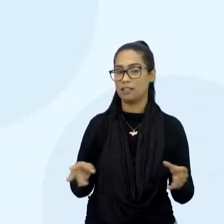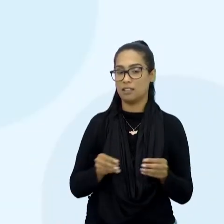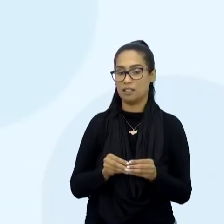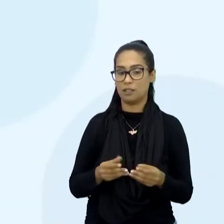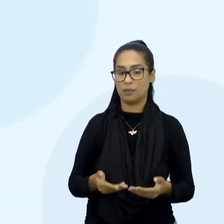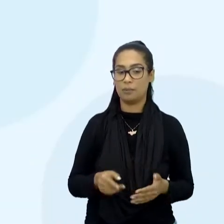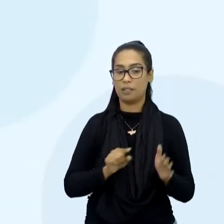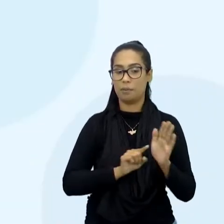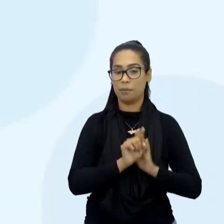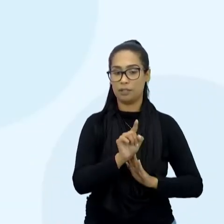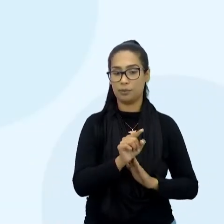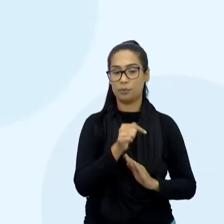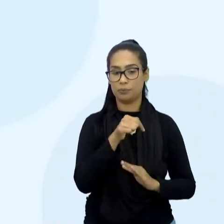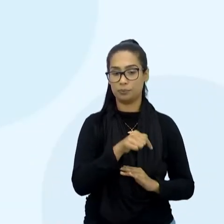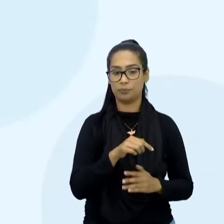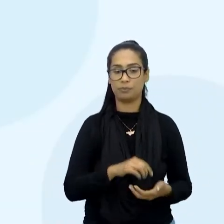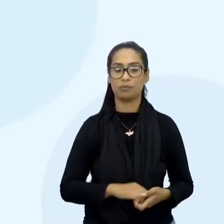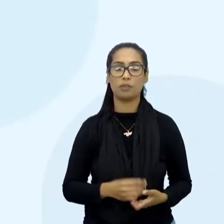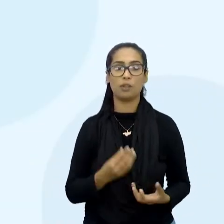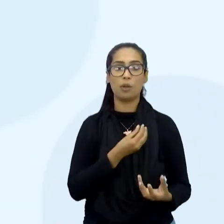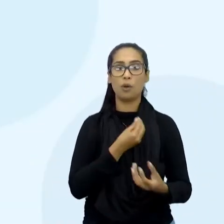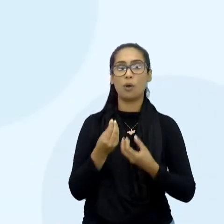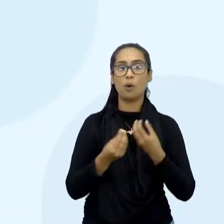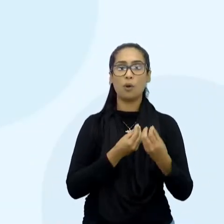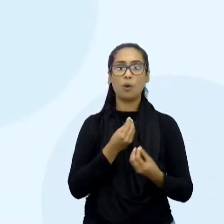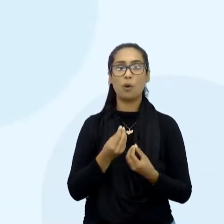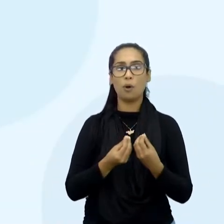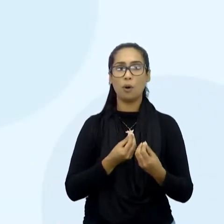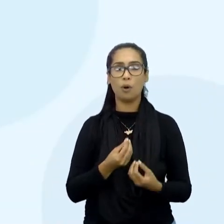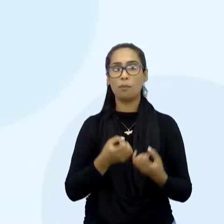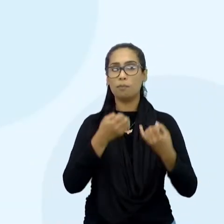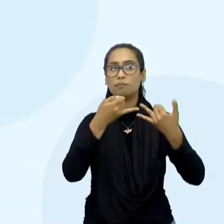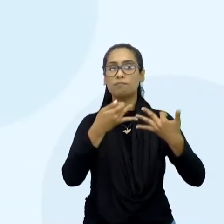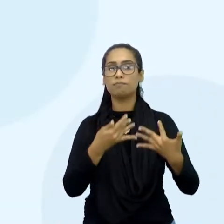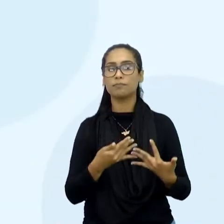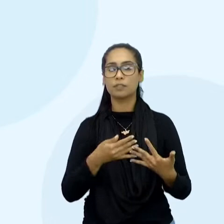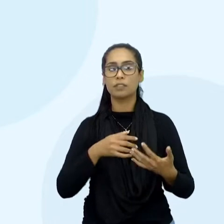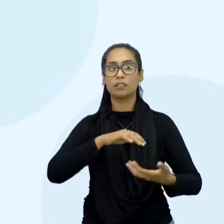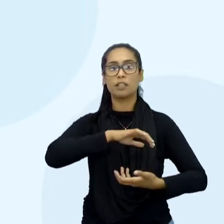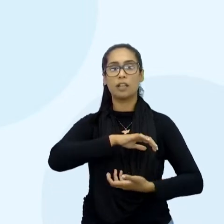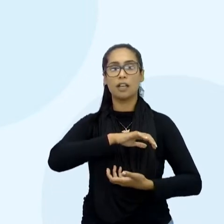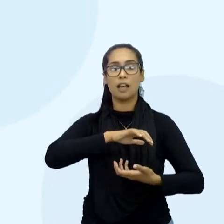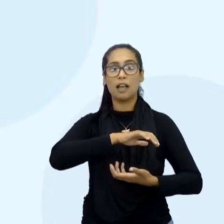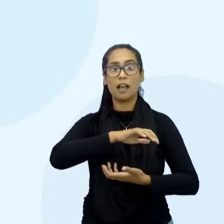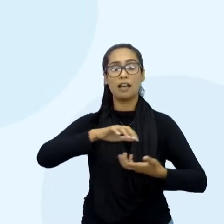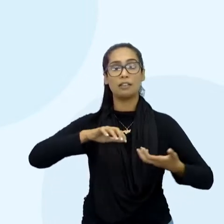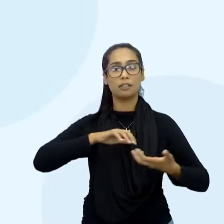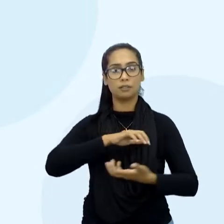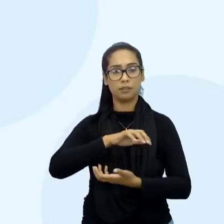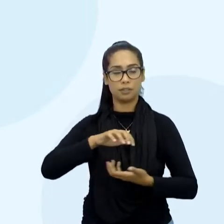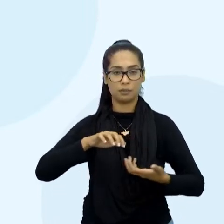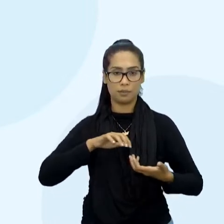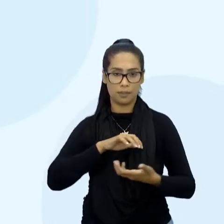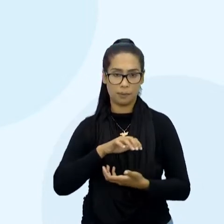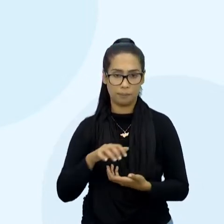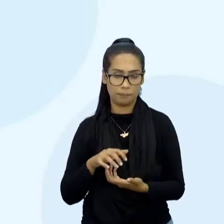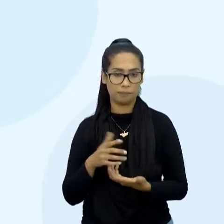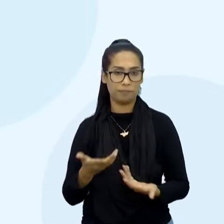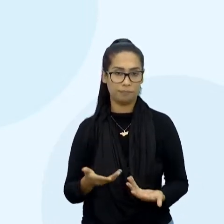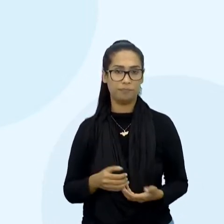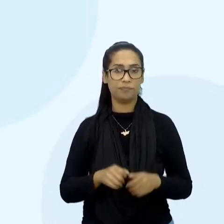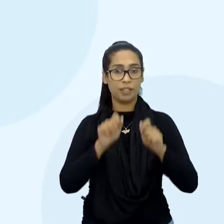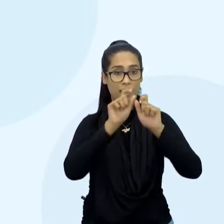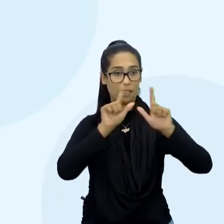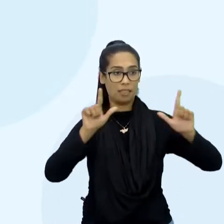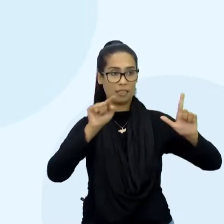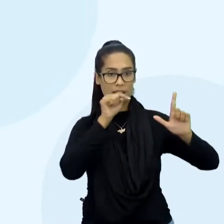na tela para vocês. Como você definiria revolução? Então, eu vou deixar essa pergunta na tela